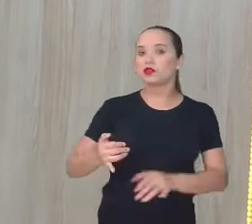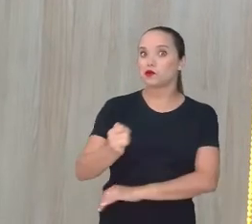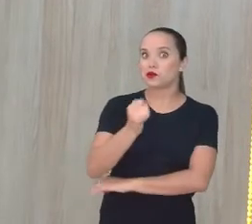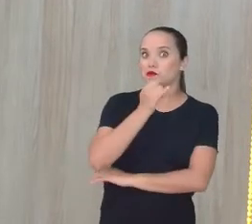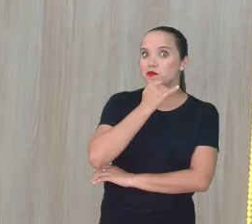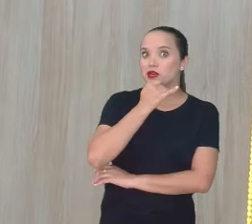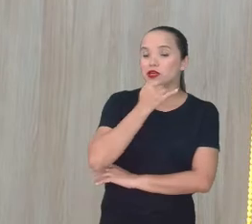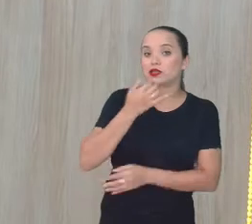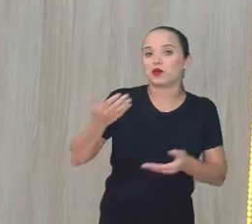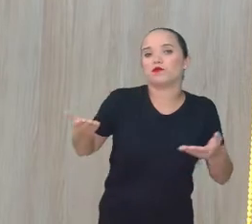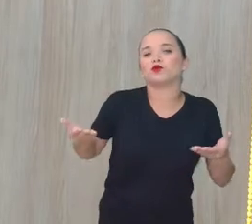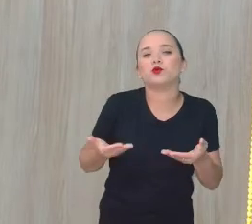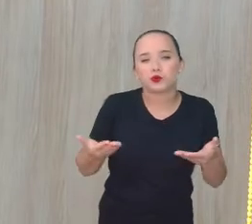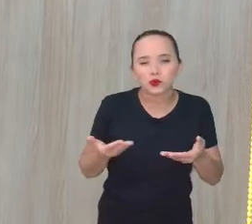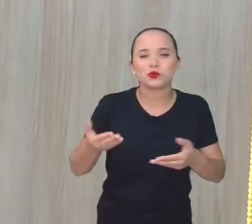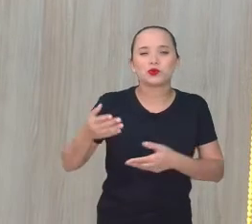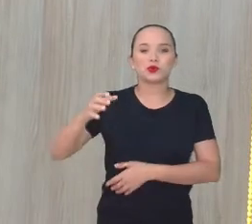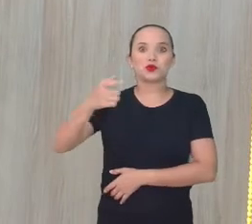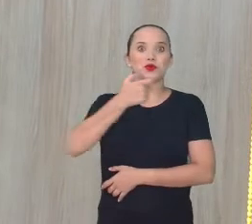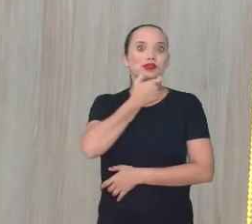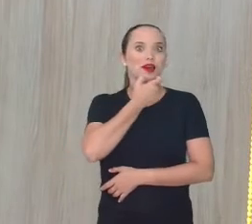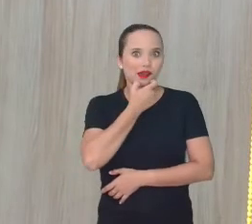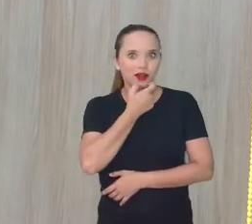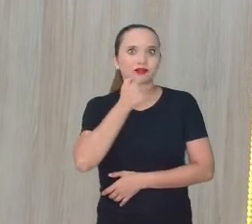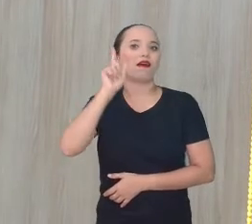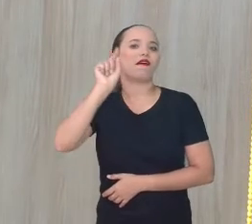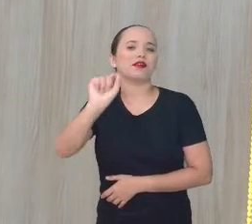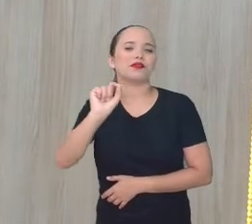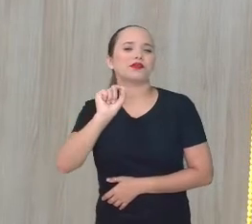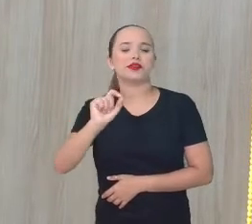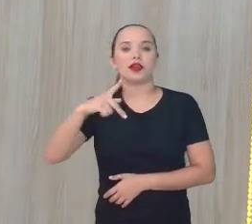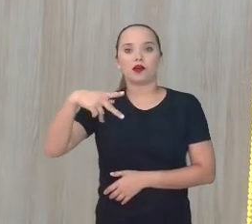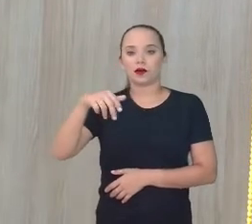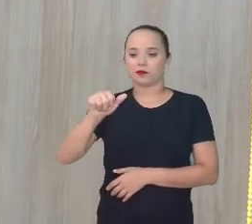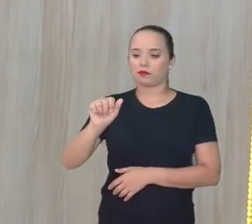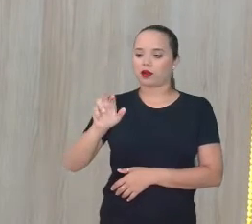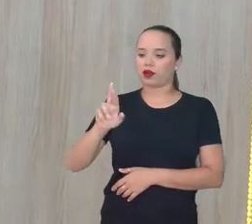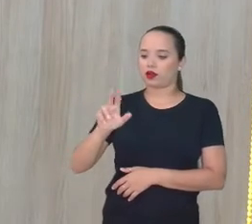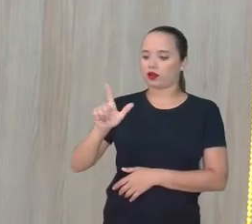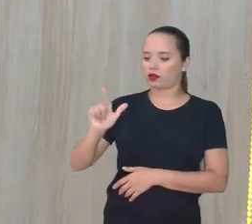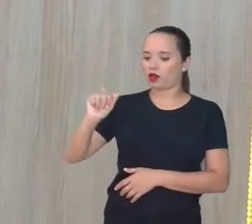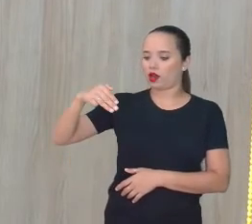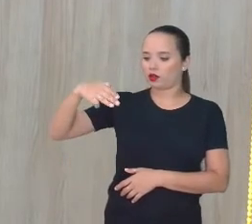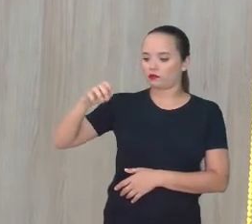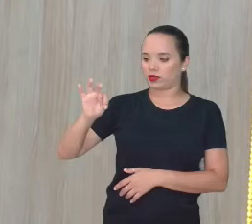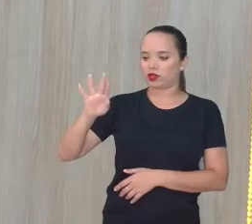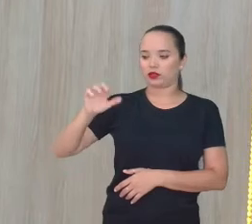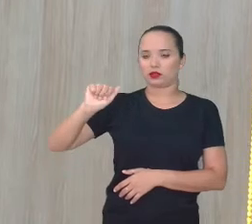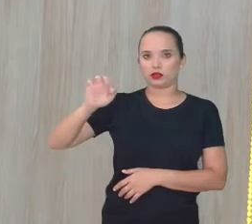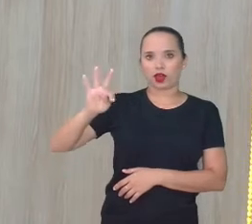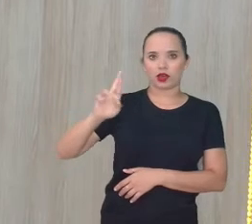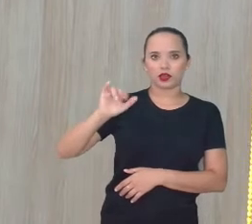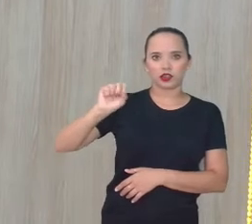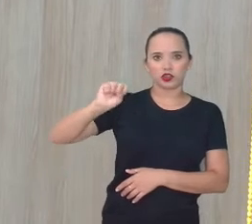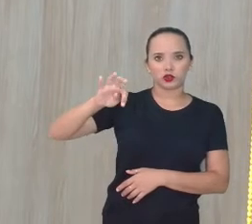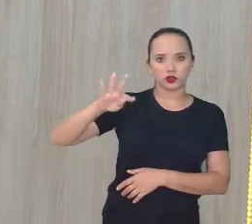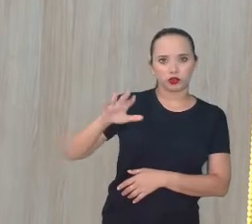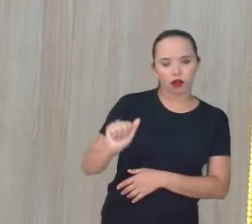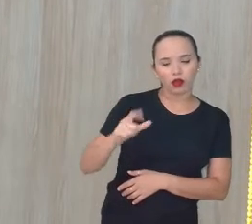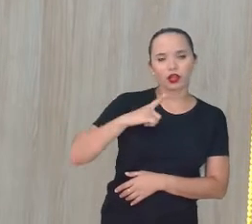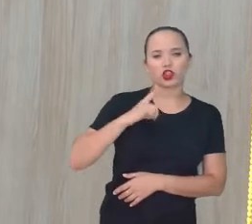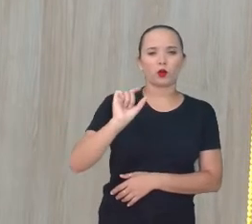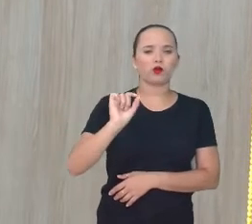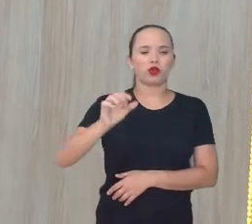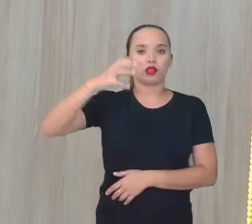Inglaterra atual, a monarquia parlamentarista, onde a gente tem a Inglaterra, certo? Você tem a